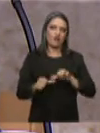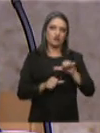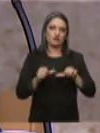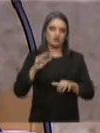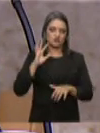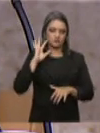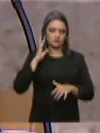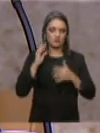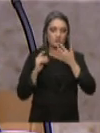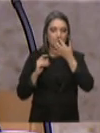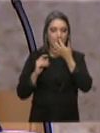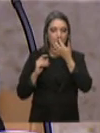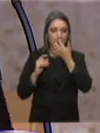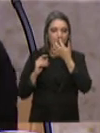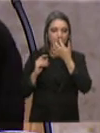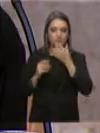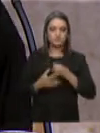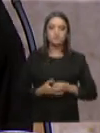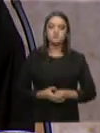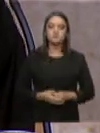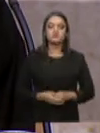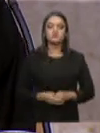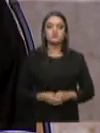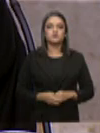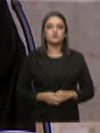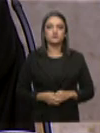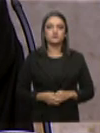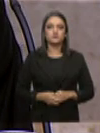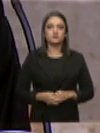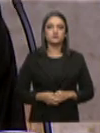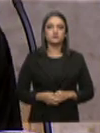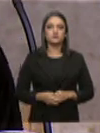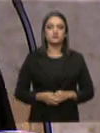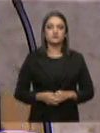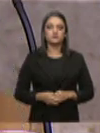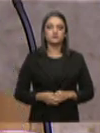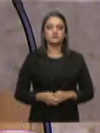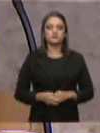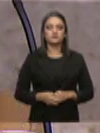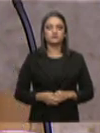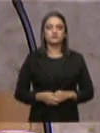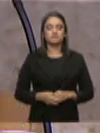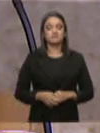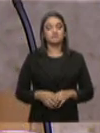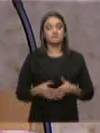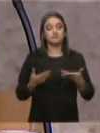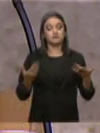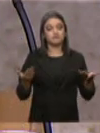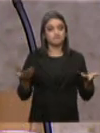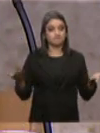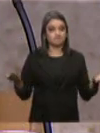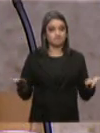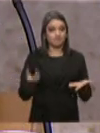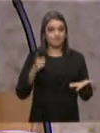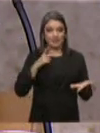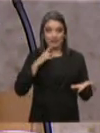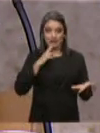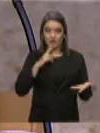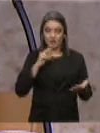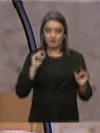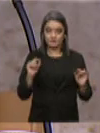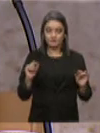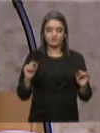entendimento. Então, chegamos, senhores ministros, à situação, né? E